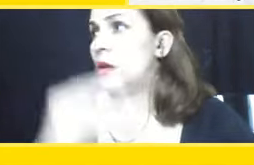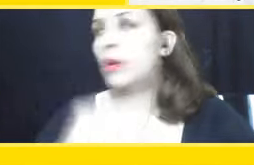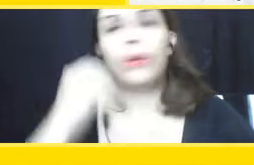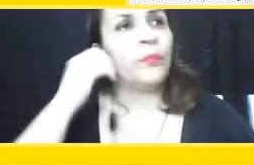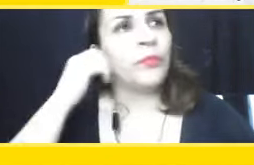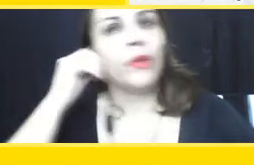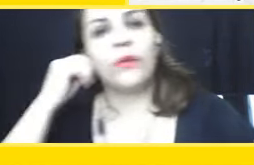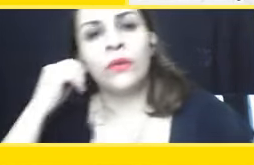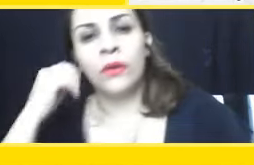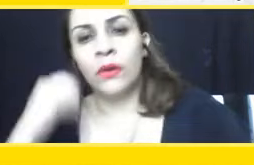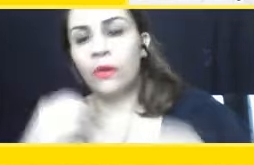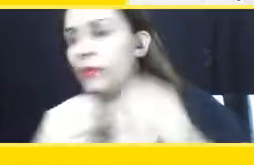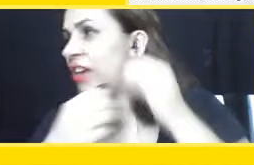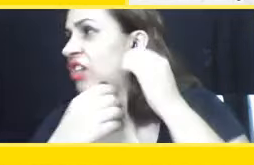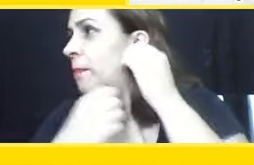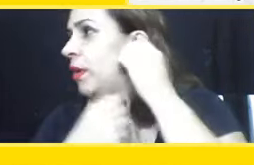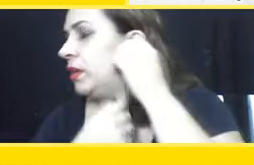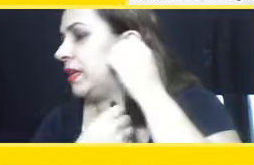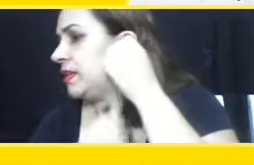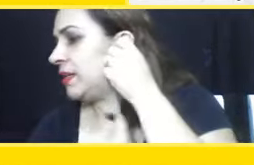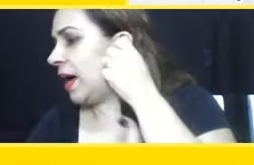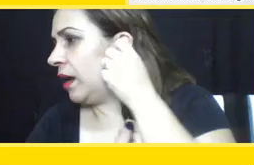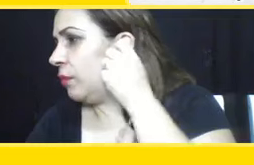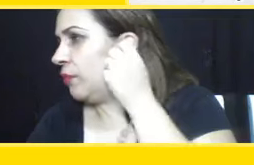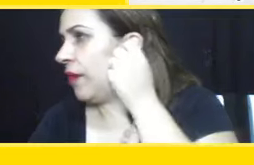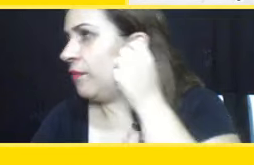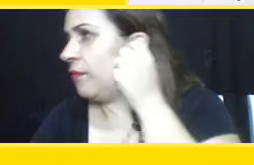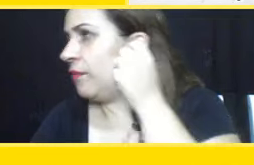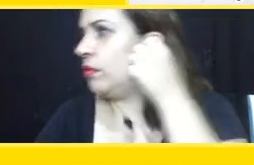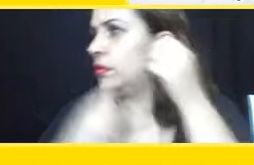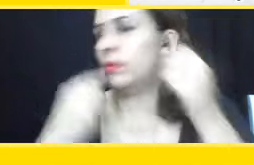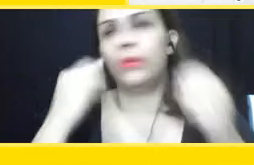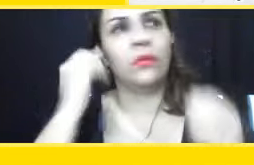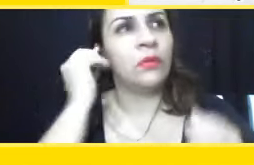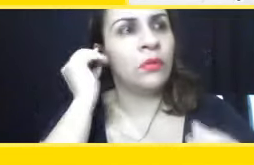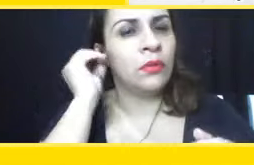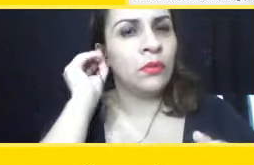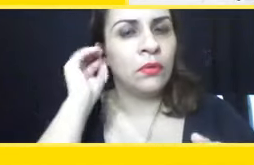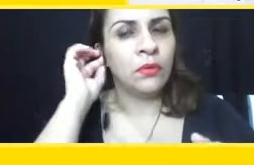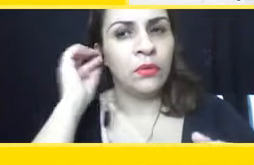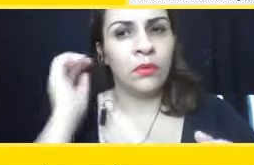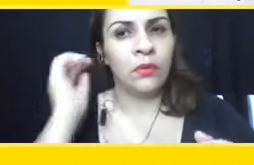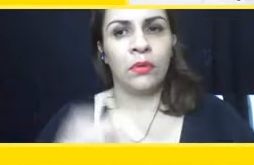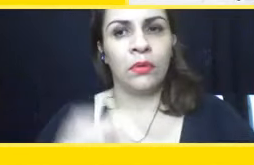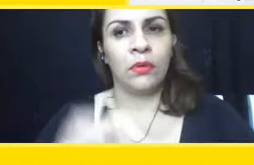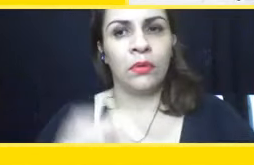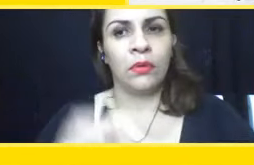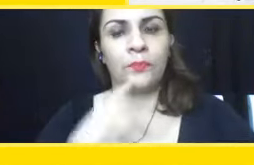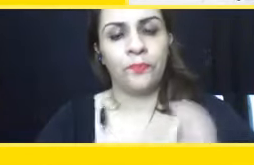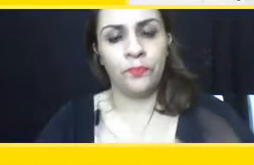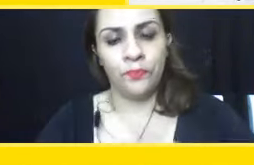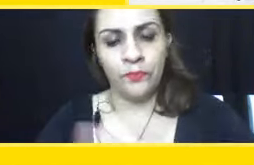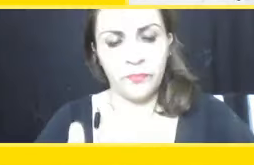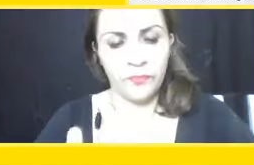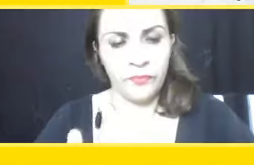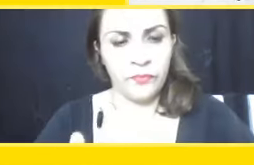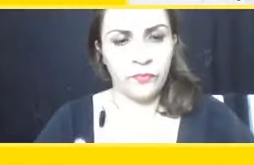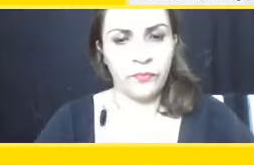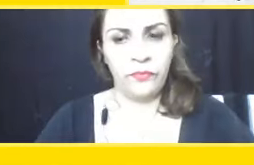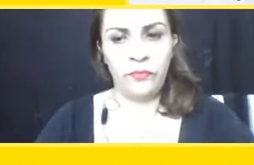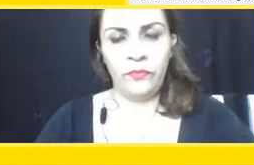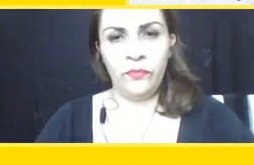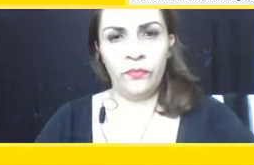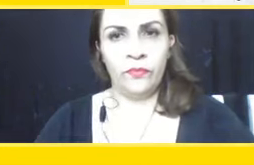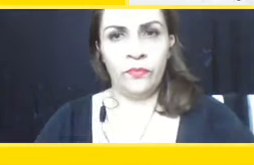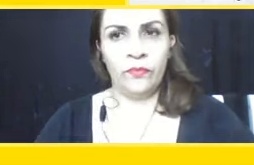Ela Isso. começa a partir do ano que vem, que esse ano a arrecadação é muito pouca, mas a partir do ano que vem ela começa a arrecadar em torno